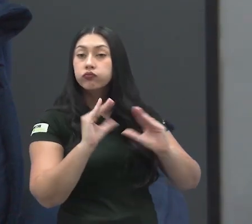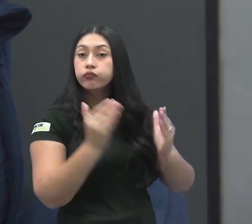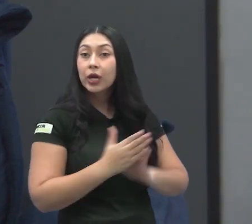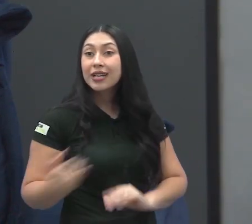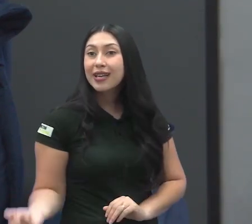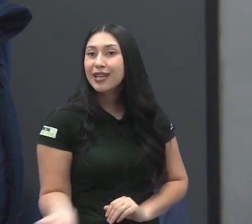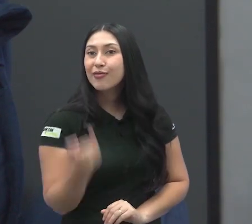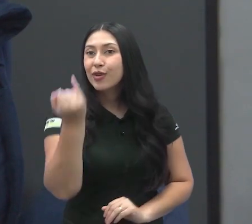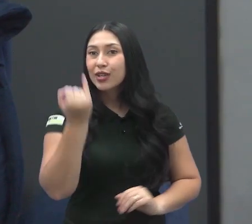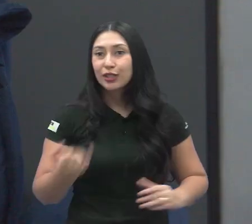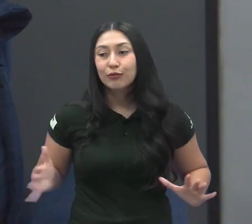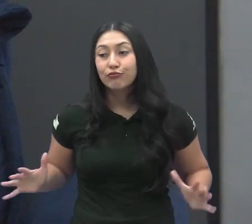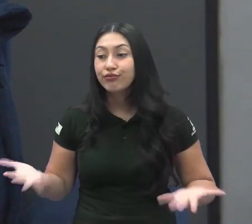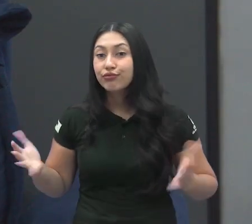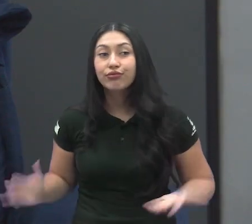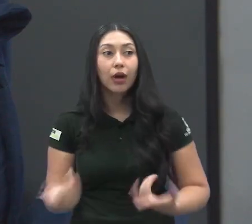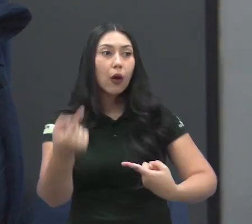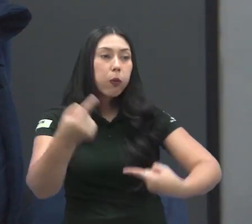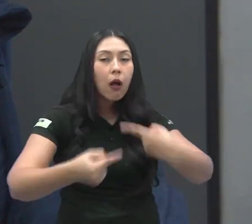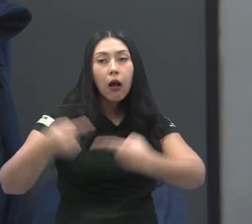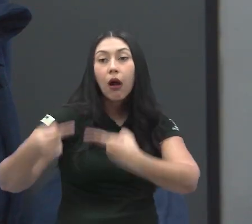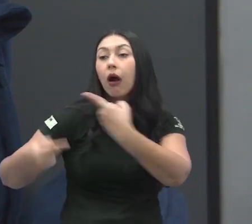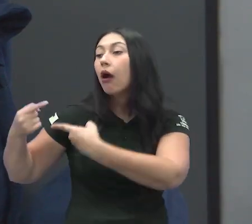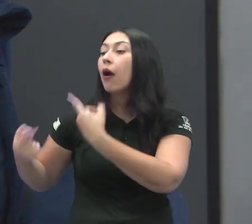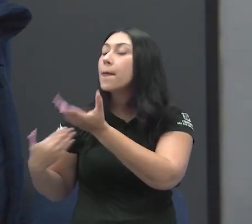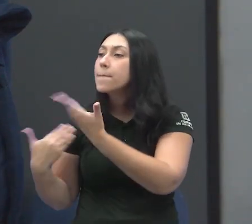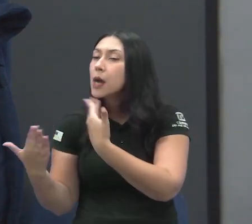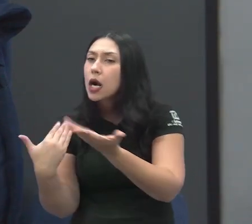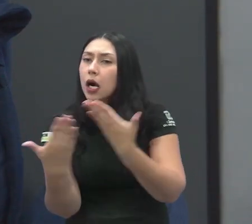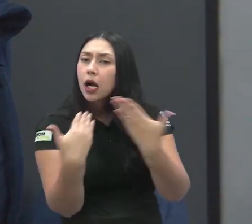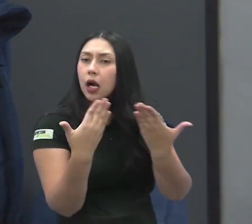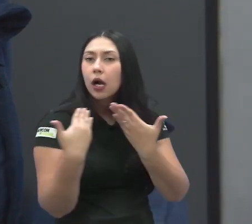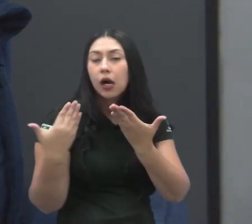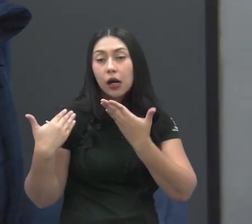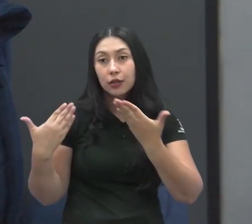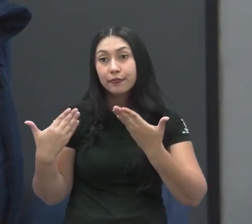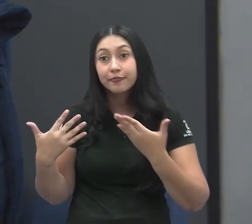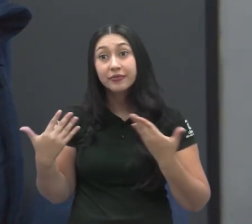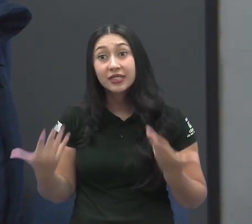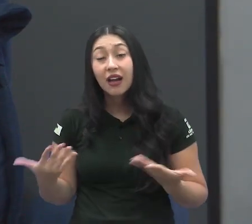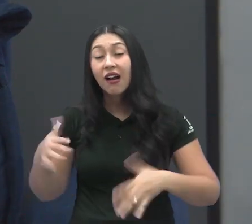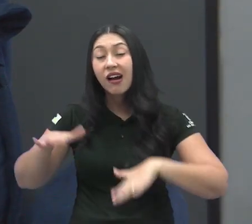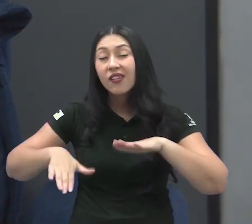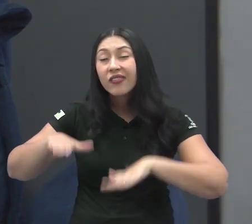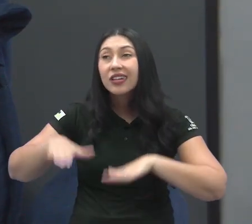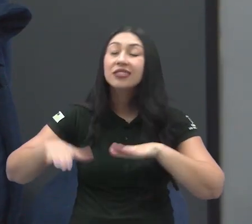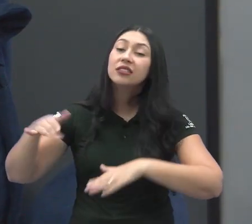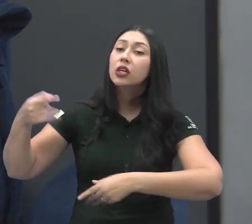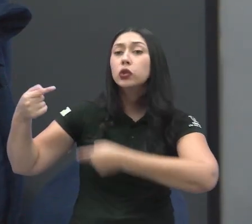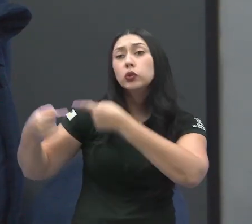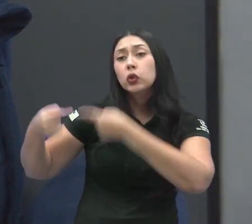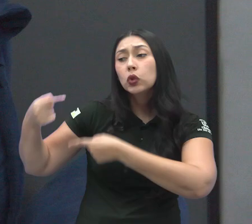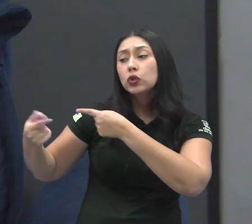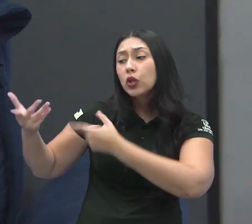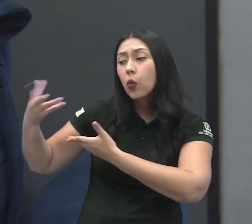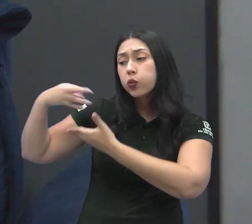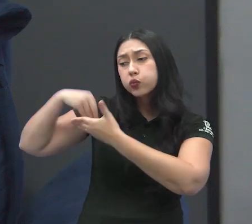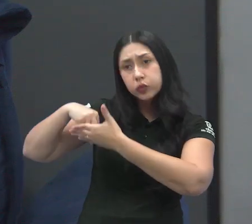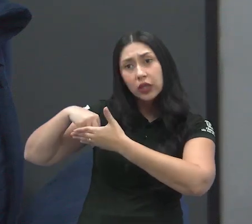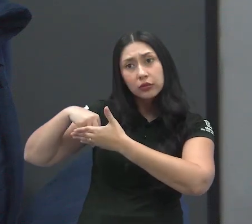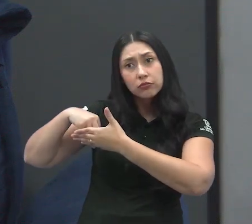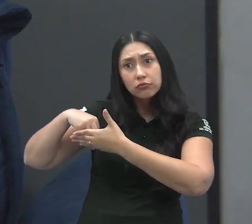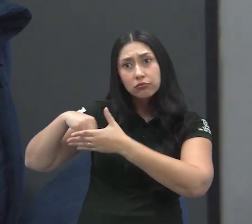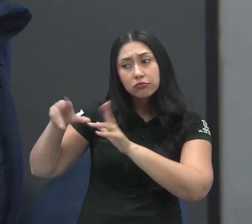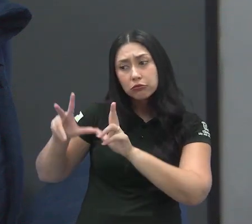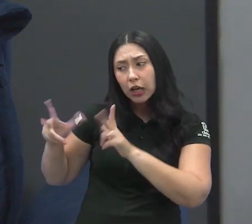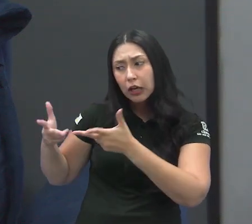para motivar o assunto na cidade, para motivar as discussões na cidade. Então, muitas vezes, são discussões internas que a